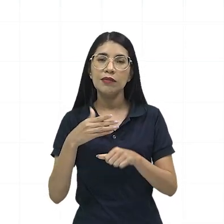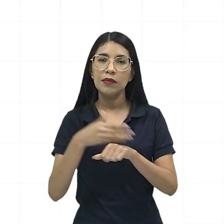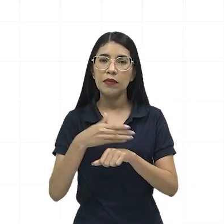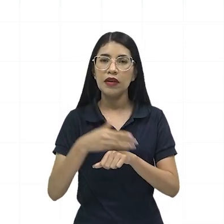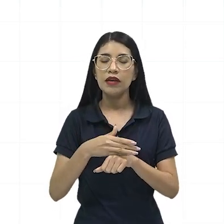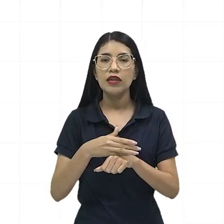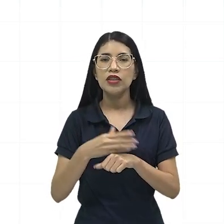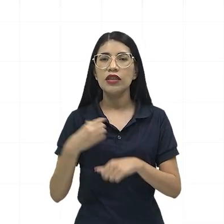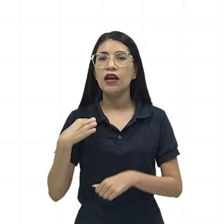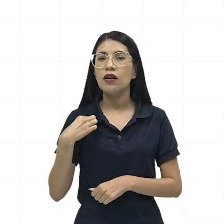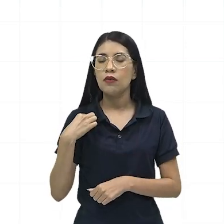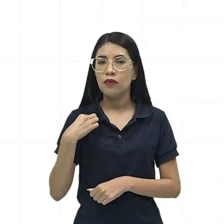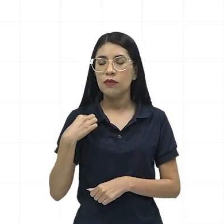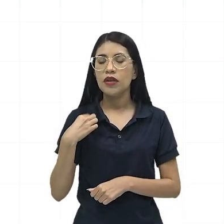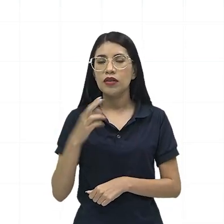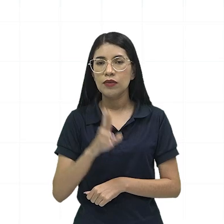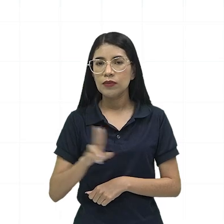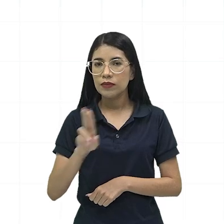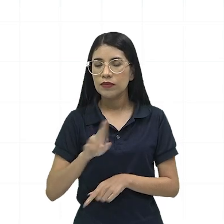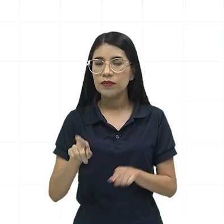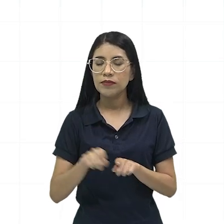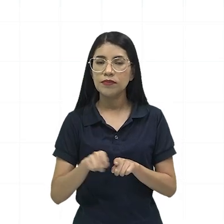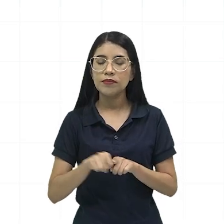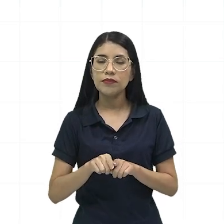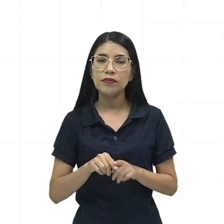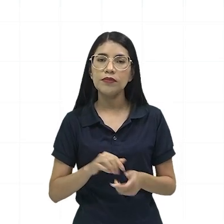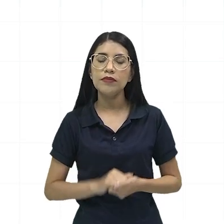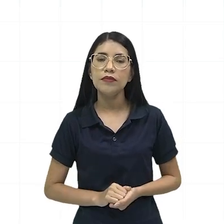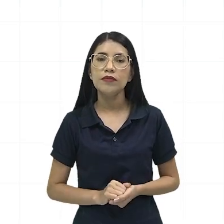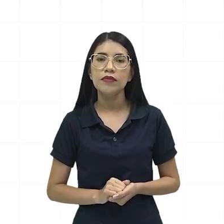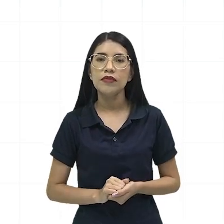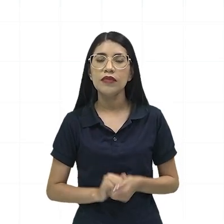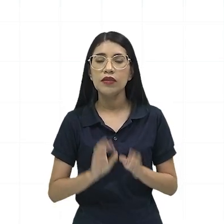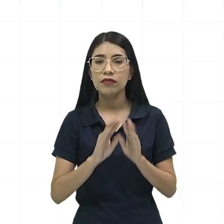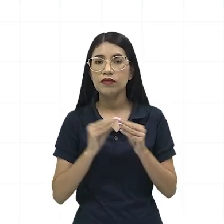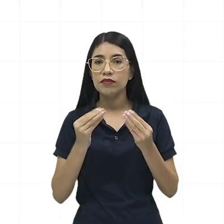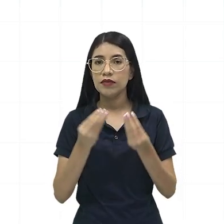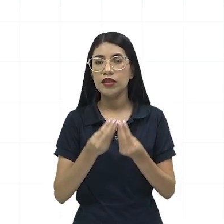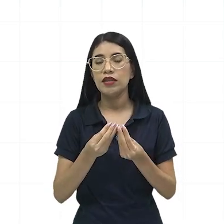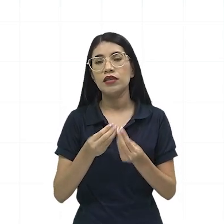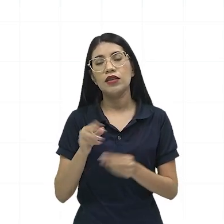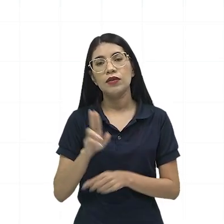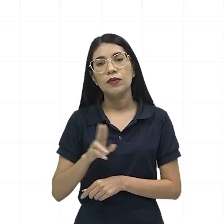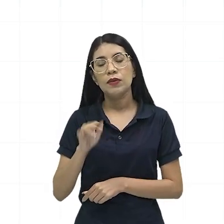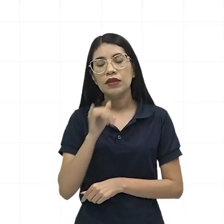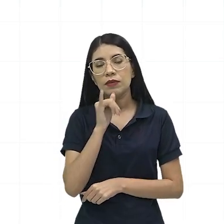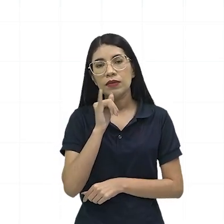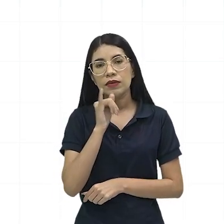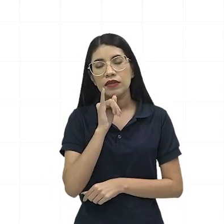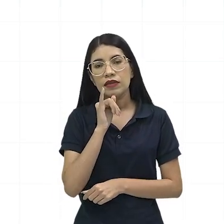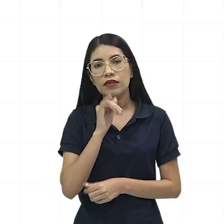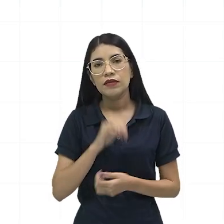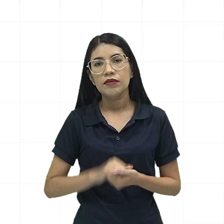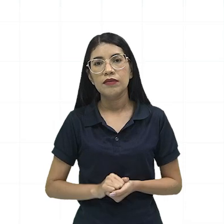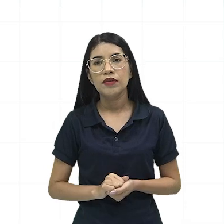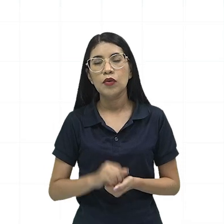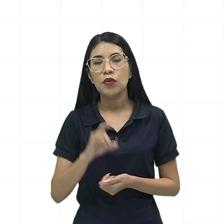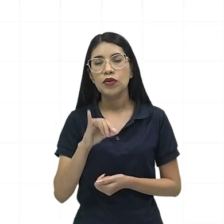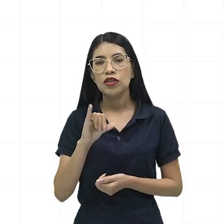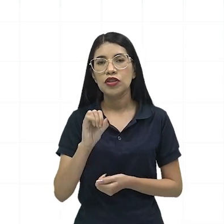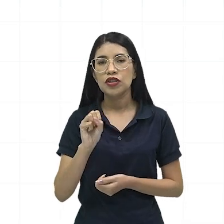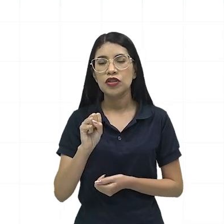na roupa, né? Quando você tem ali a presença dessas substâncias que agem como